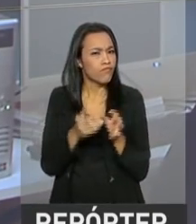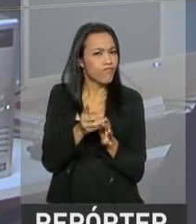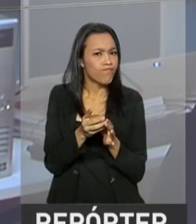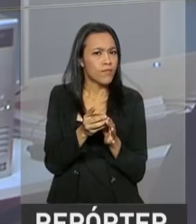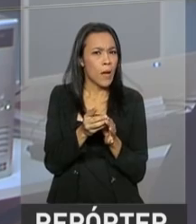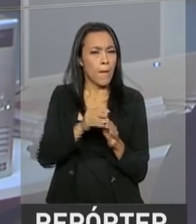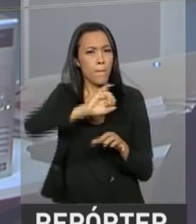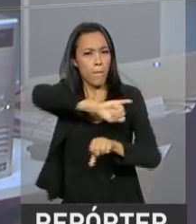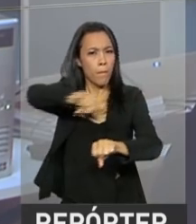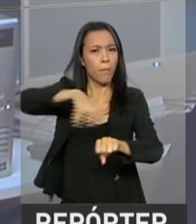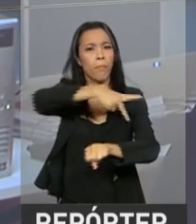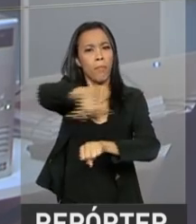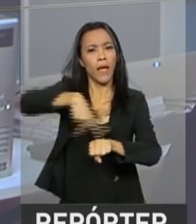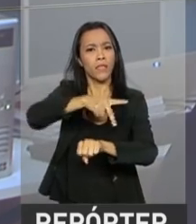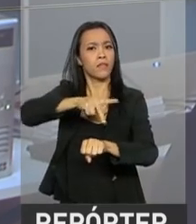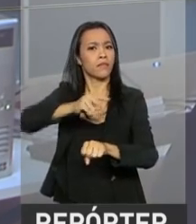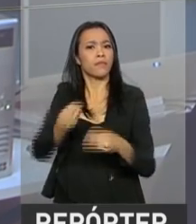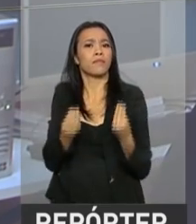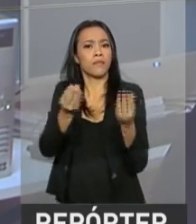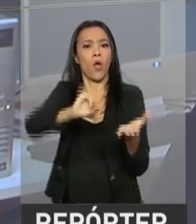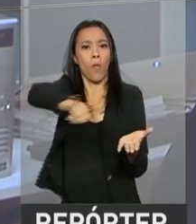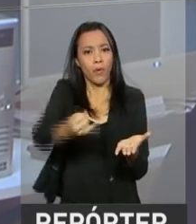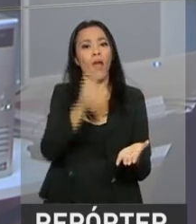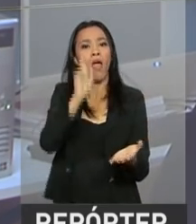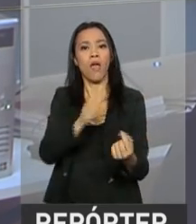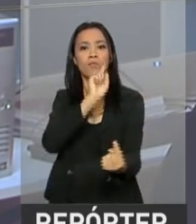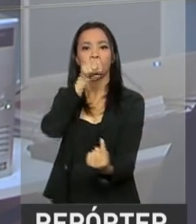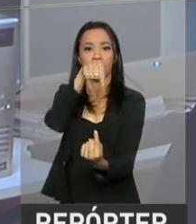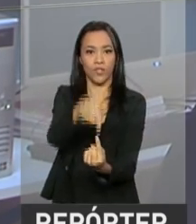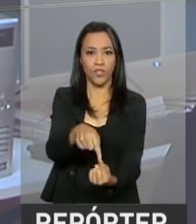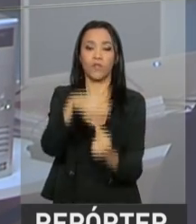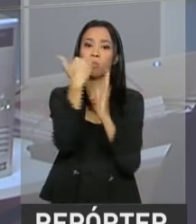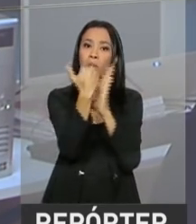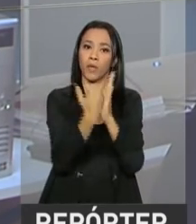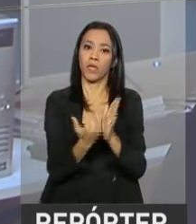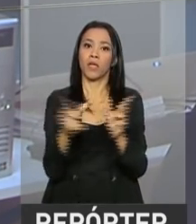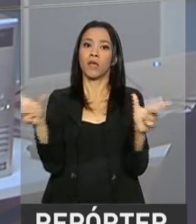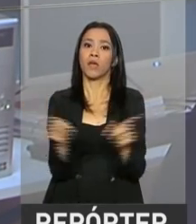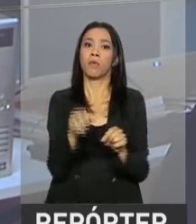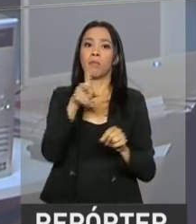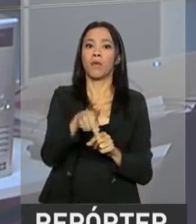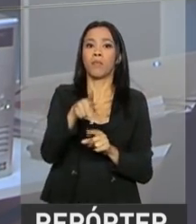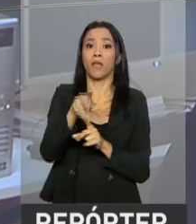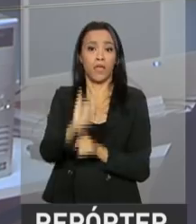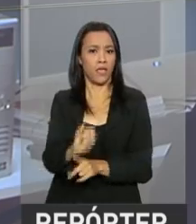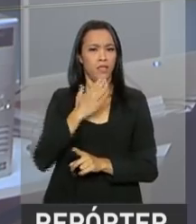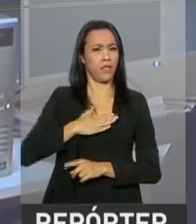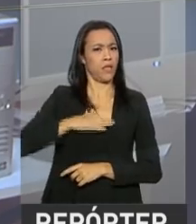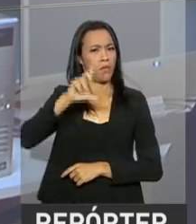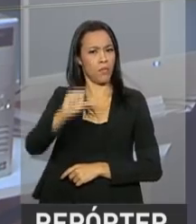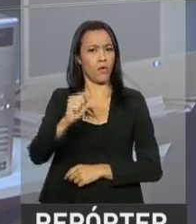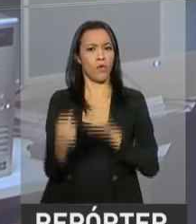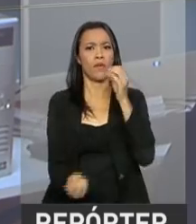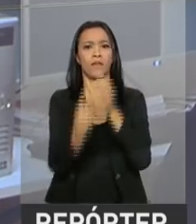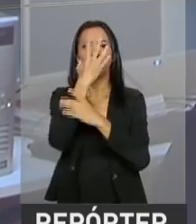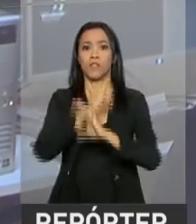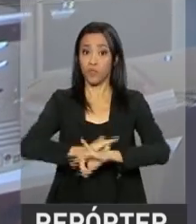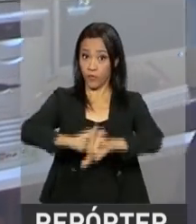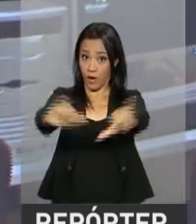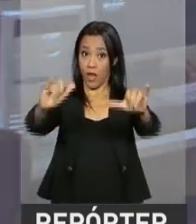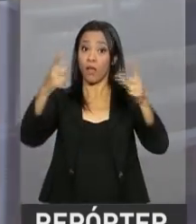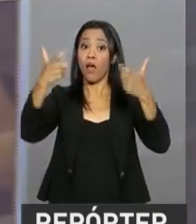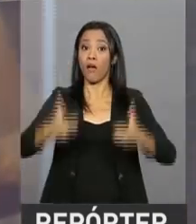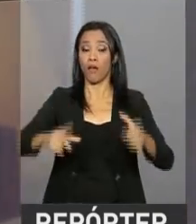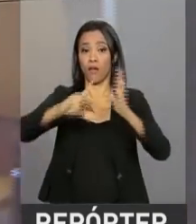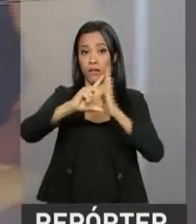de oportunidades. Essa é a meta do programa de parcerias de investimentos que vai ser lançado daqui a pouco no Palácio do Planalto. E